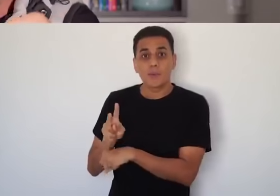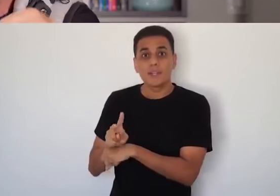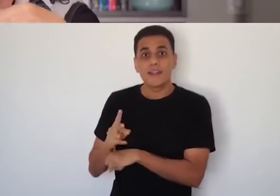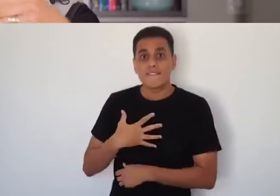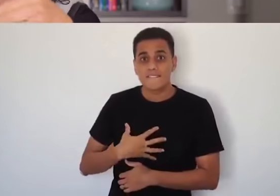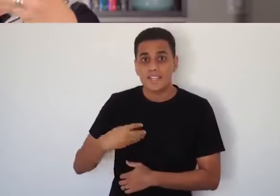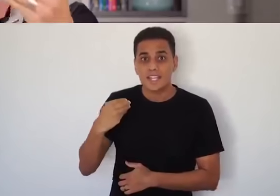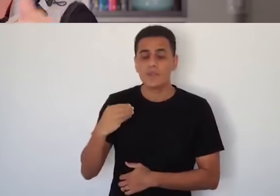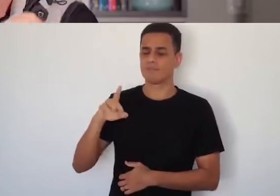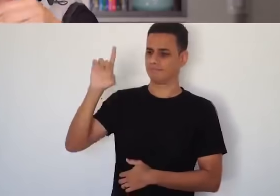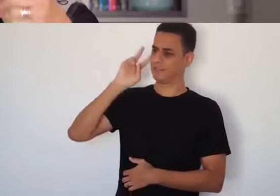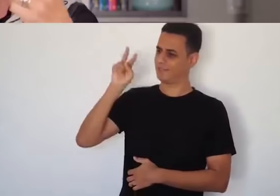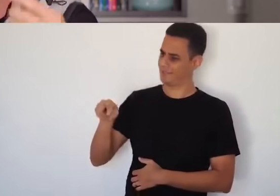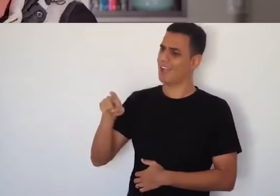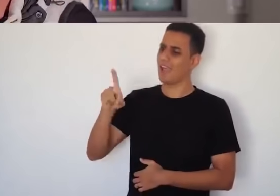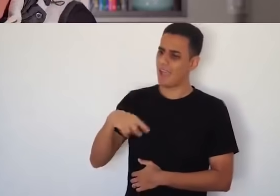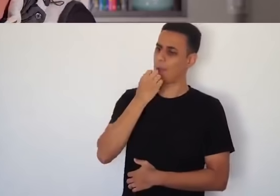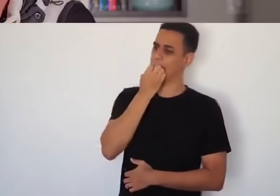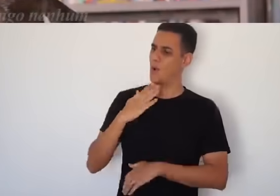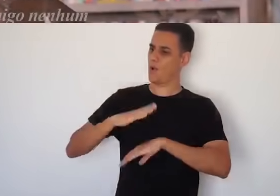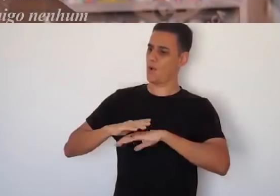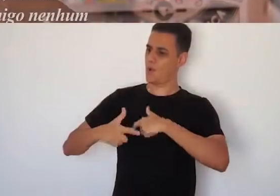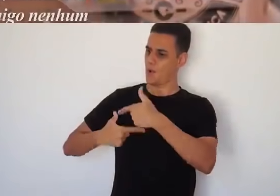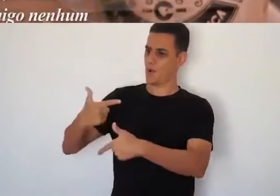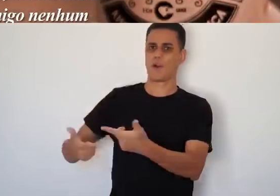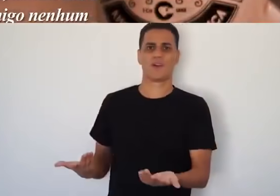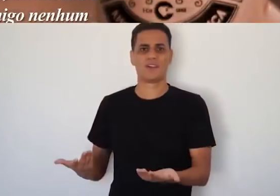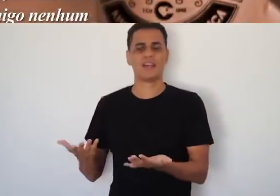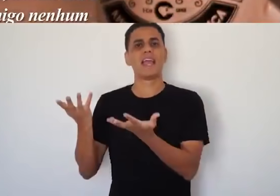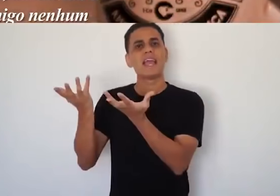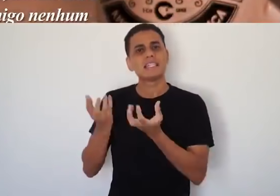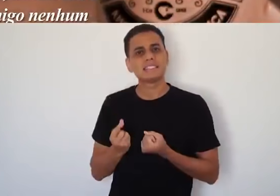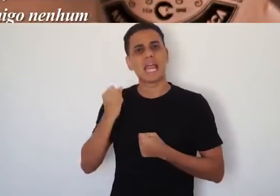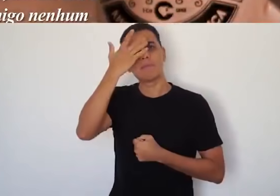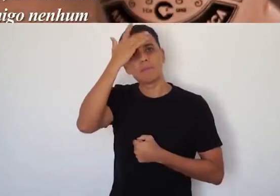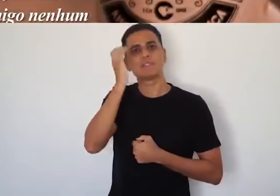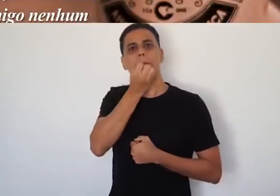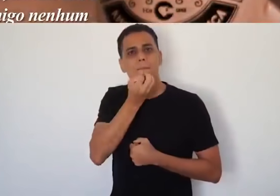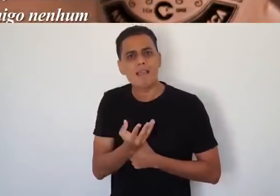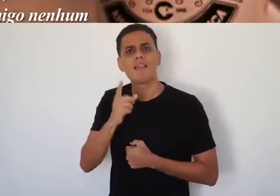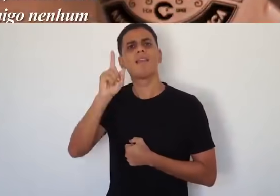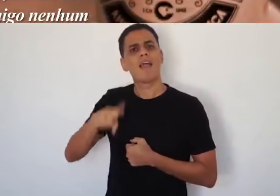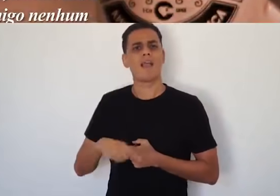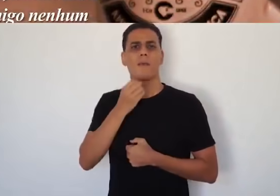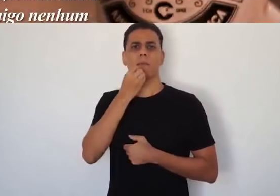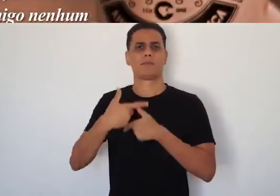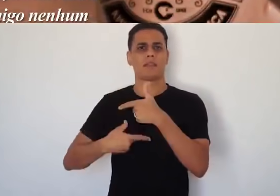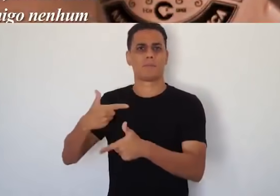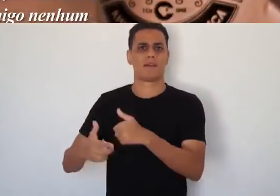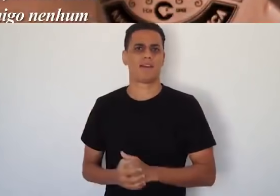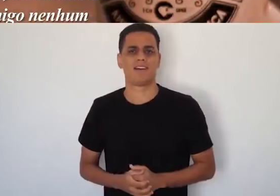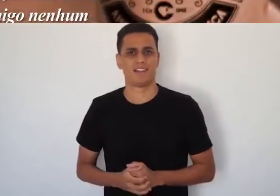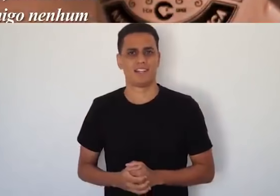viúva, porque ele está dizendo, se case de novo. E olha, ele vai falar assim: portanto, aconselho que as viúvas mais jovens se casem, tenham